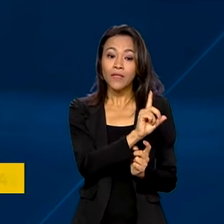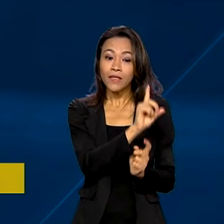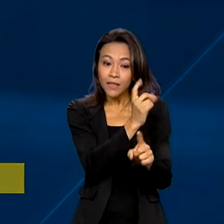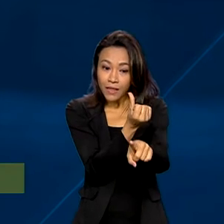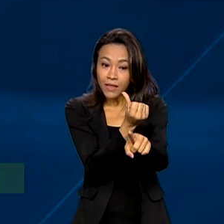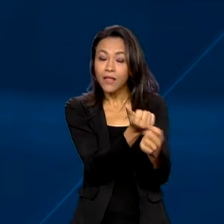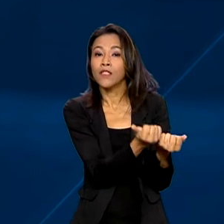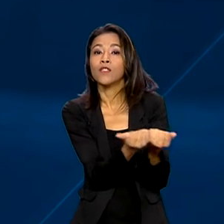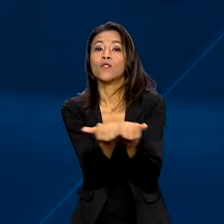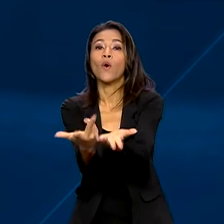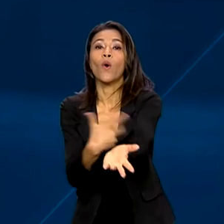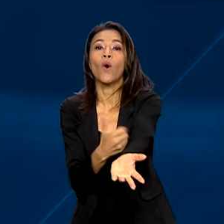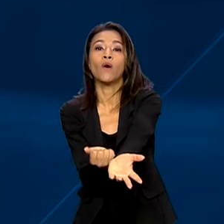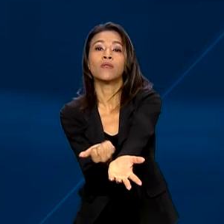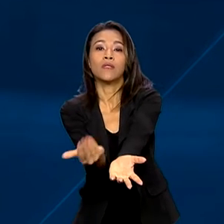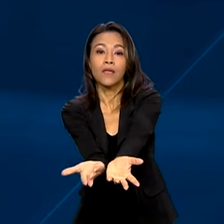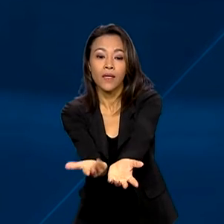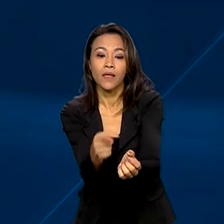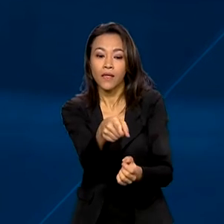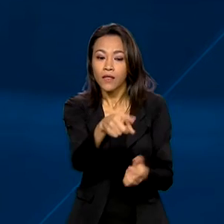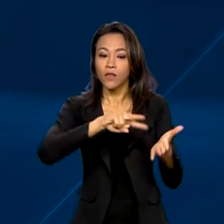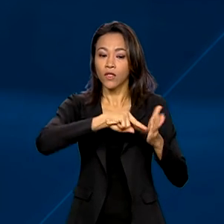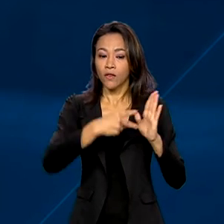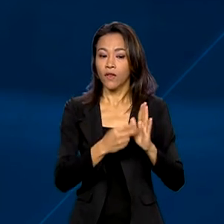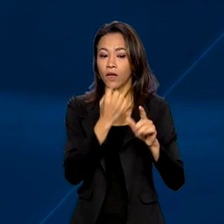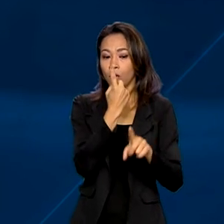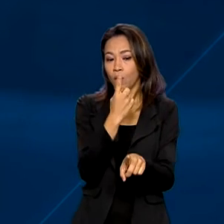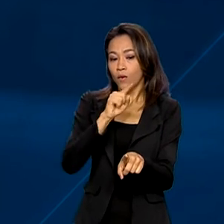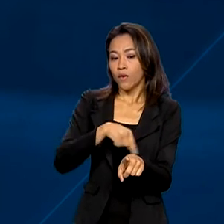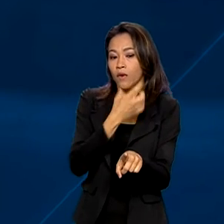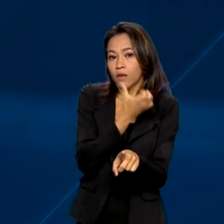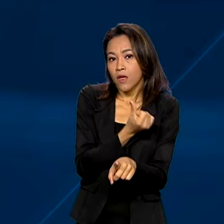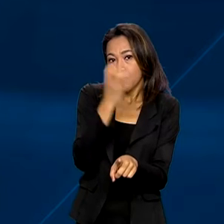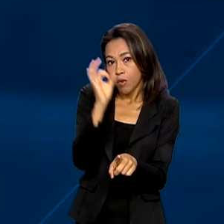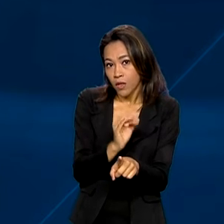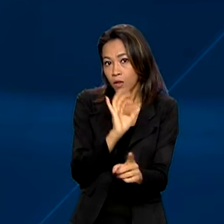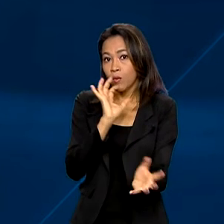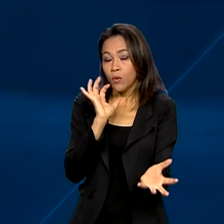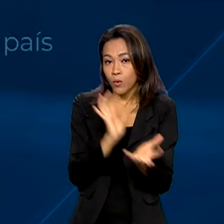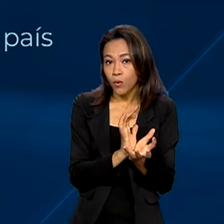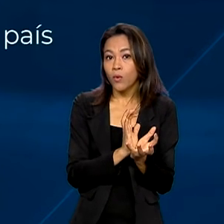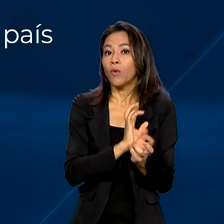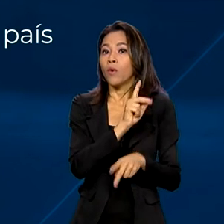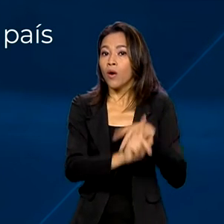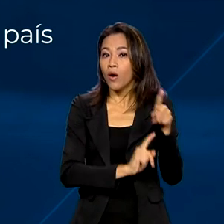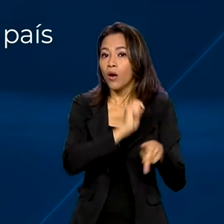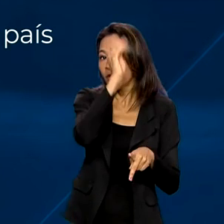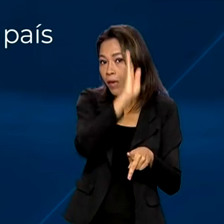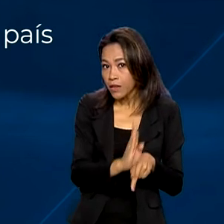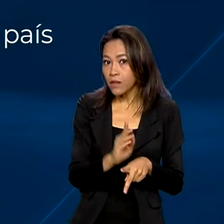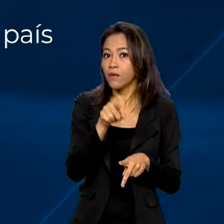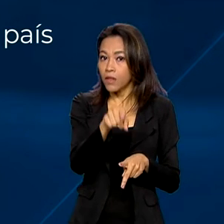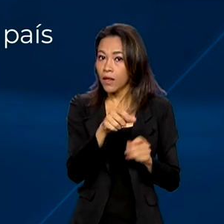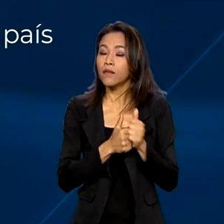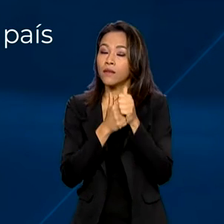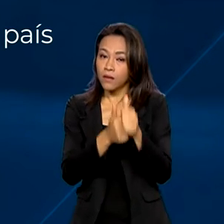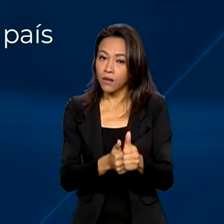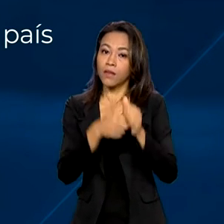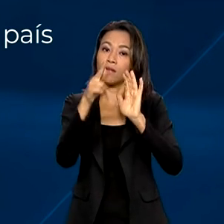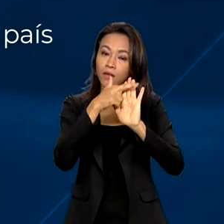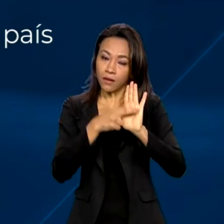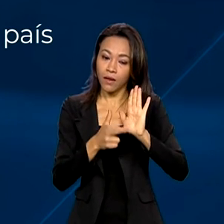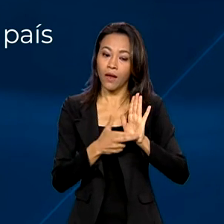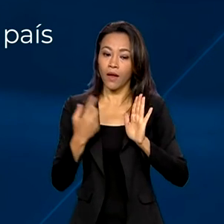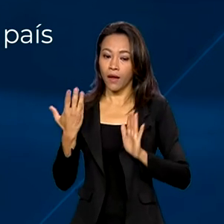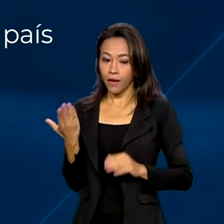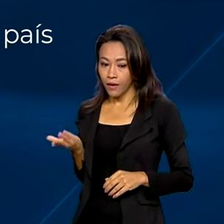país. O percentual corresponde a 1,6% da população brasileira e está dentro dos parâmetros da